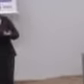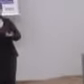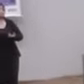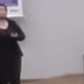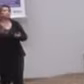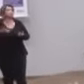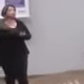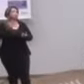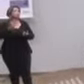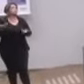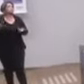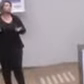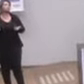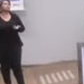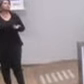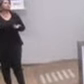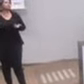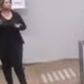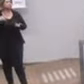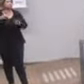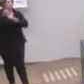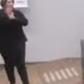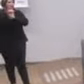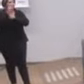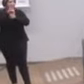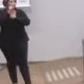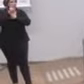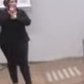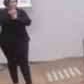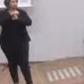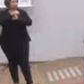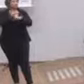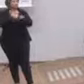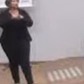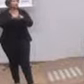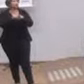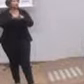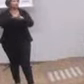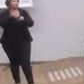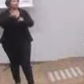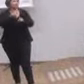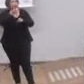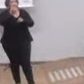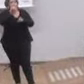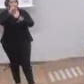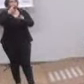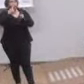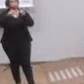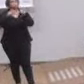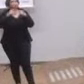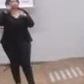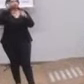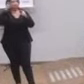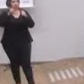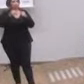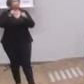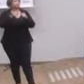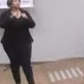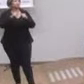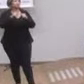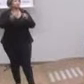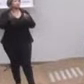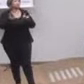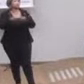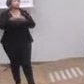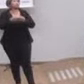geral, a fisioterapia motora, a gente ainda tem muita divergência, né, não tem nenhum consenso com relação